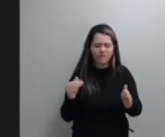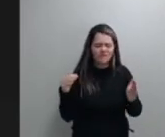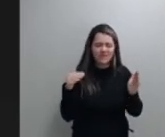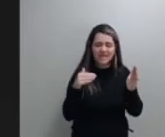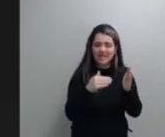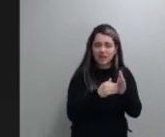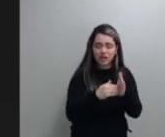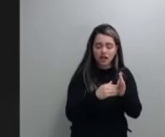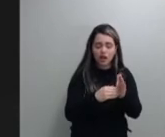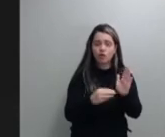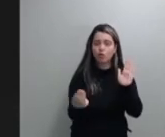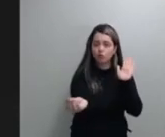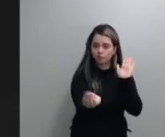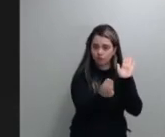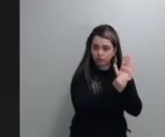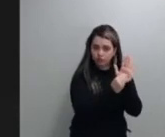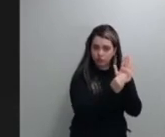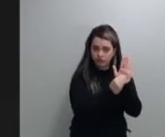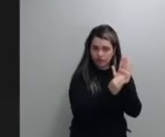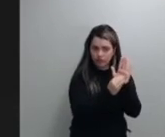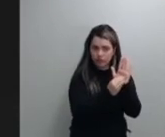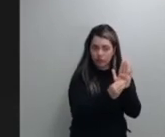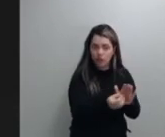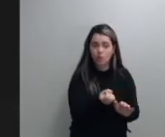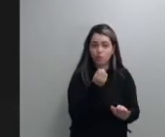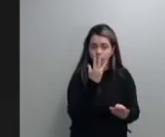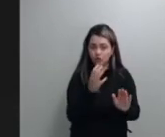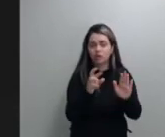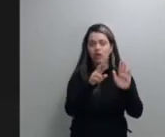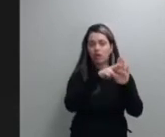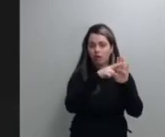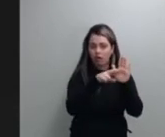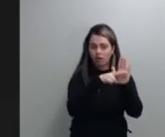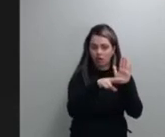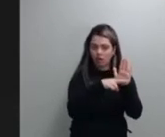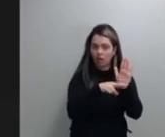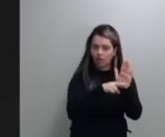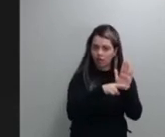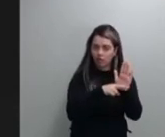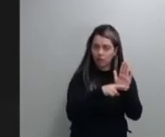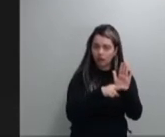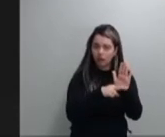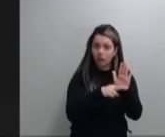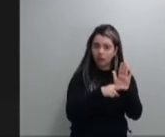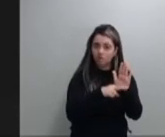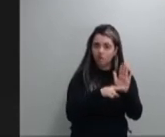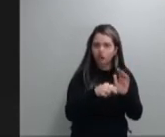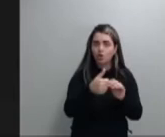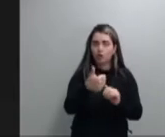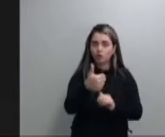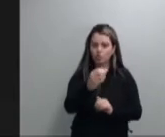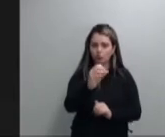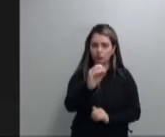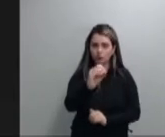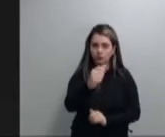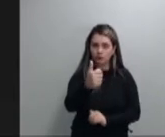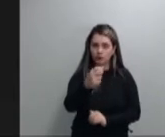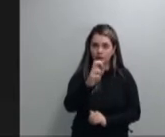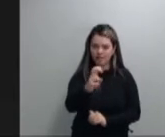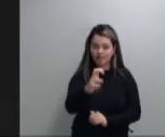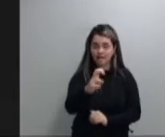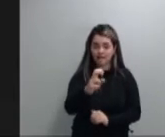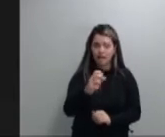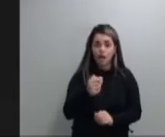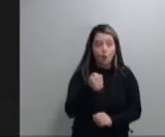expressamente uma determinada regra para a conta dos títulos em 2015 e quase um ano depois alterar